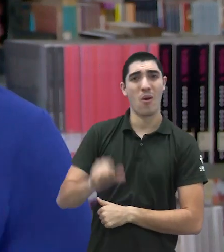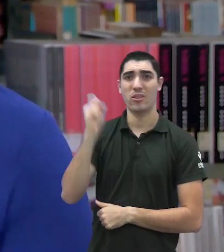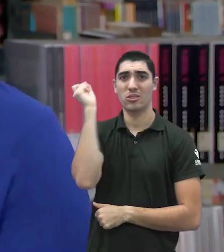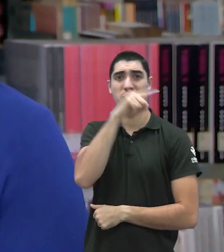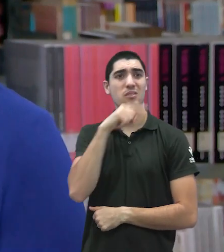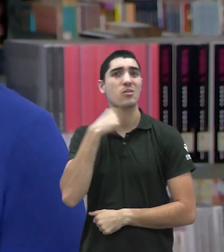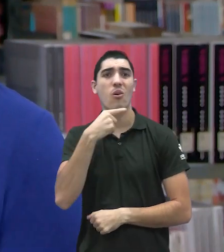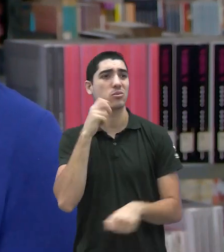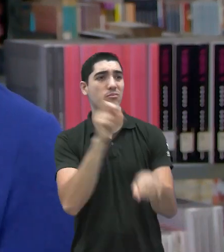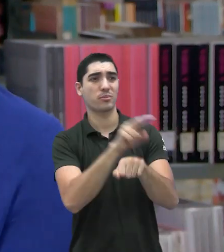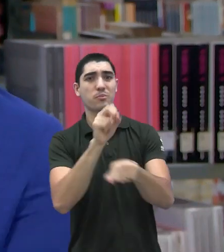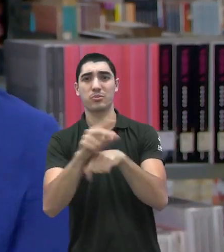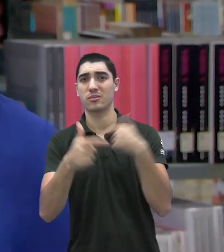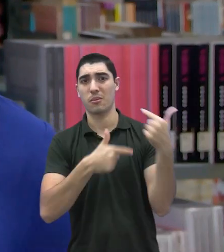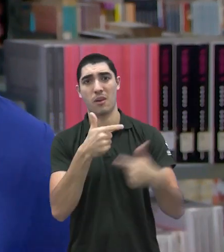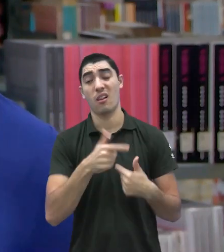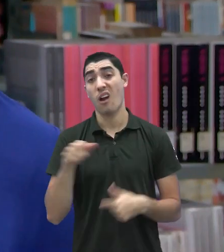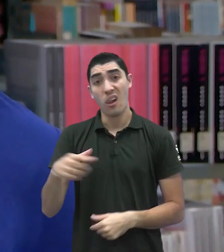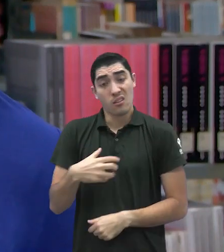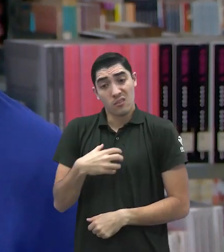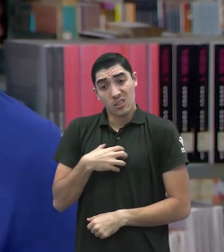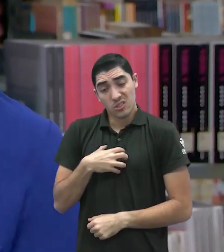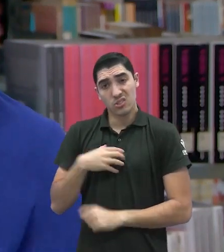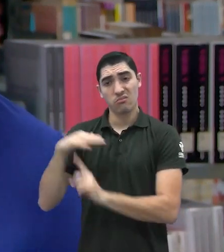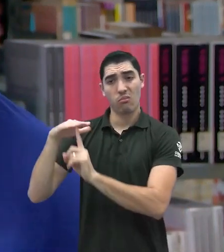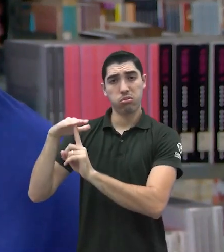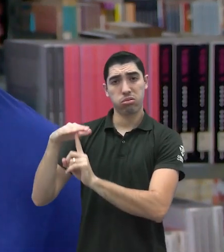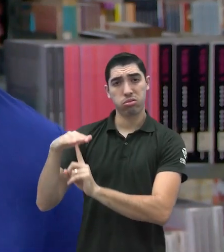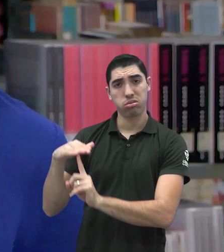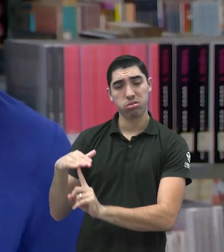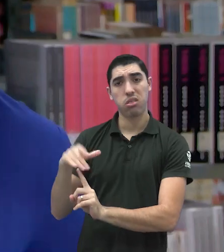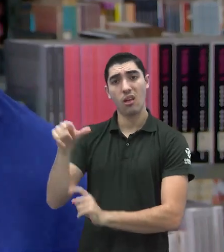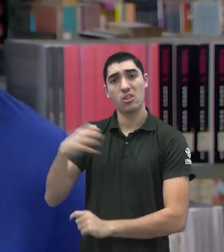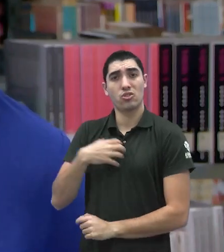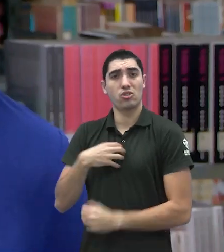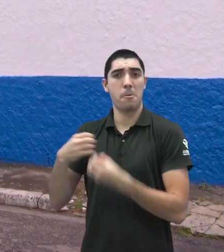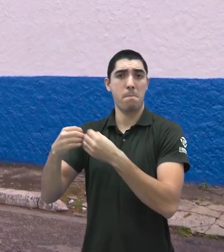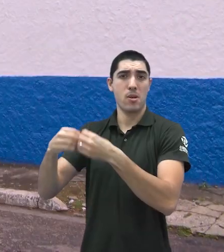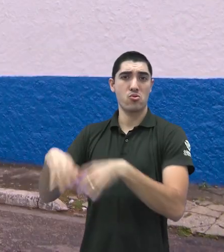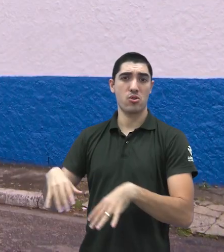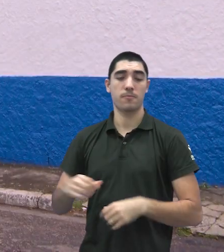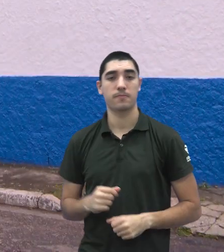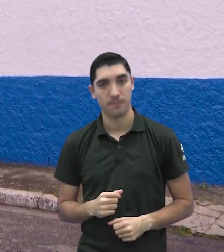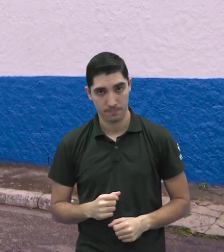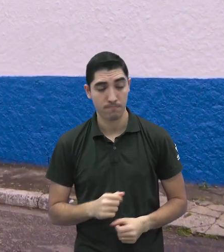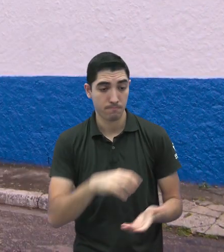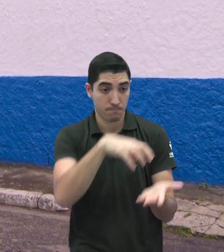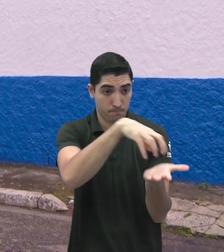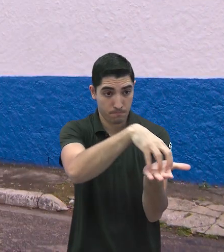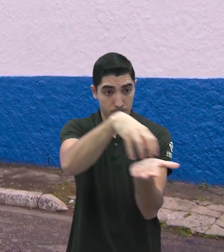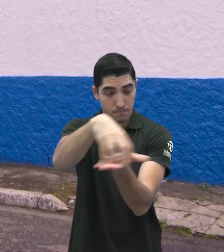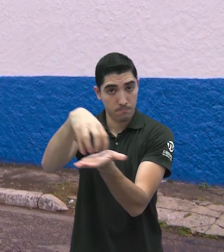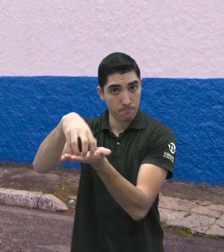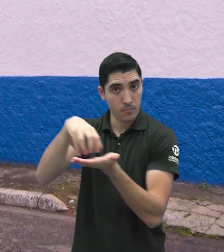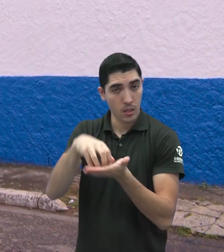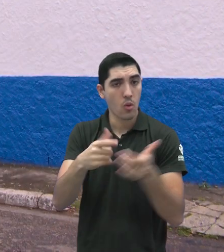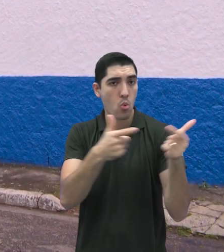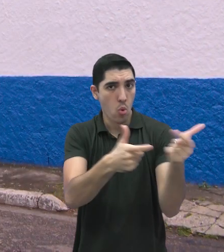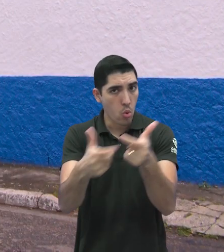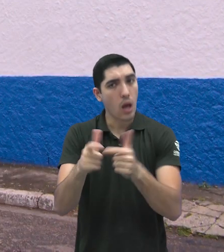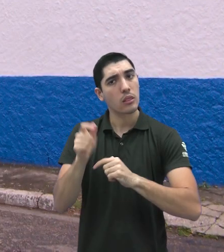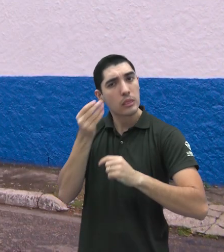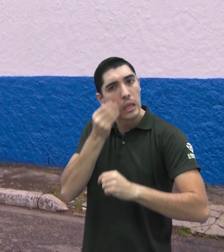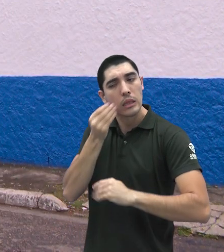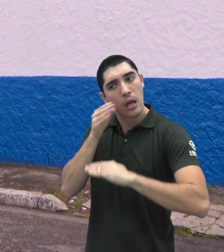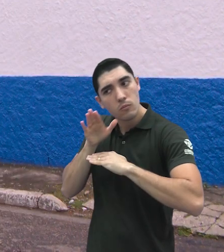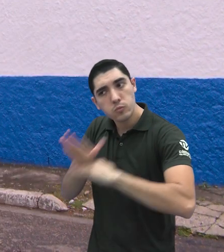ao mercado de trabalho. Então, novamente, ela vai se sentir o quê? À margem, prejudicada. Algumas entidades auxiliam na